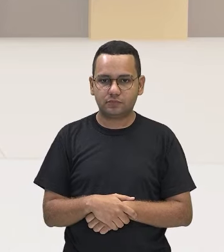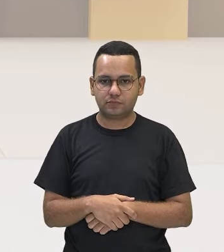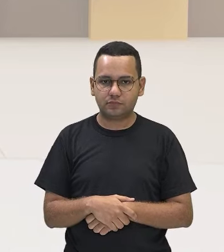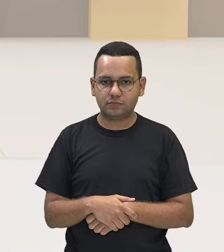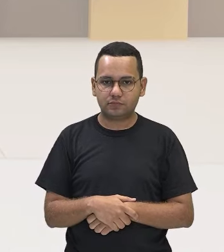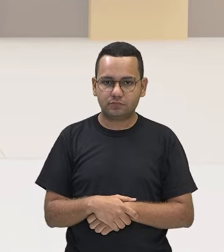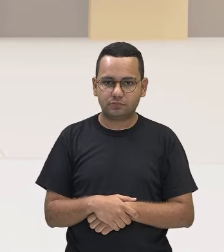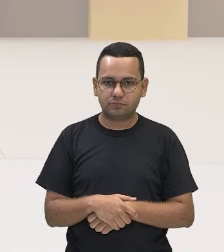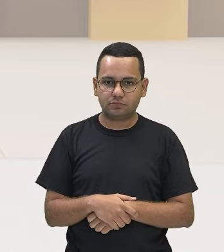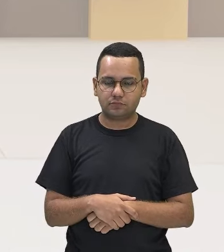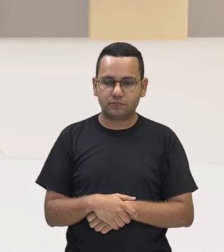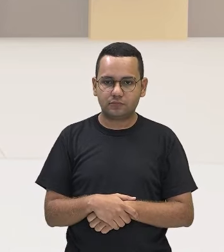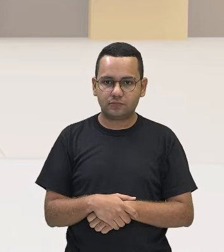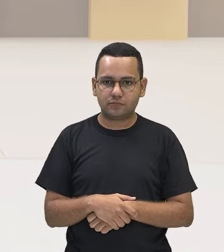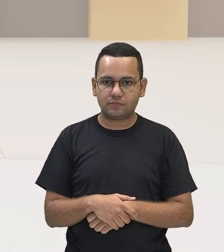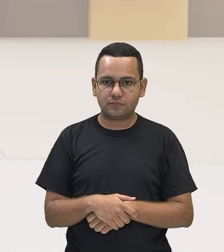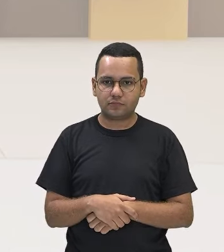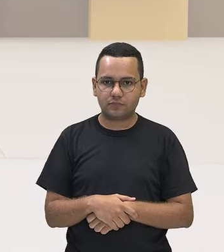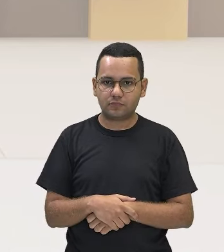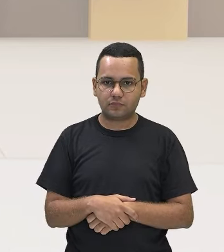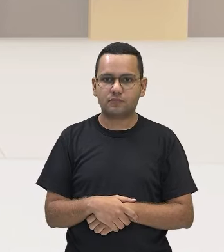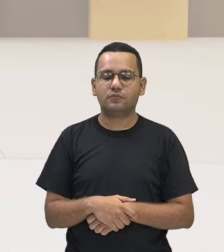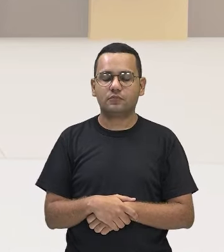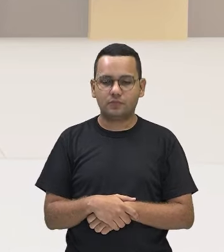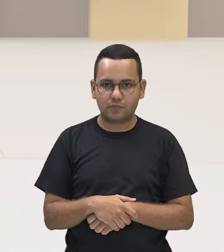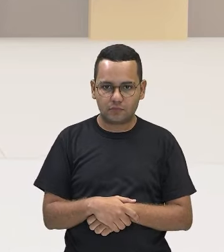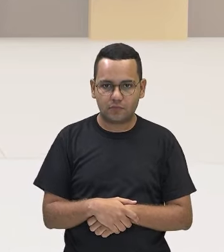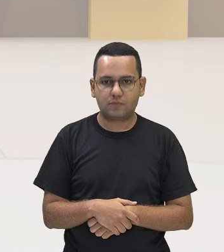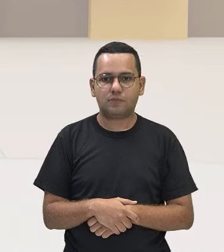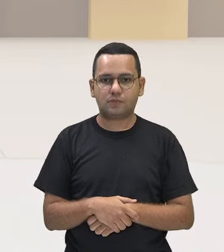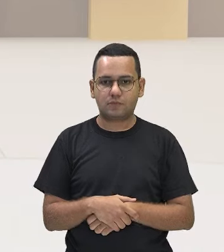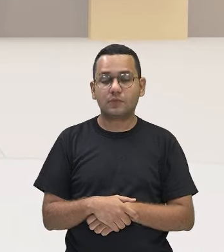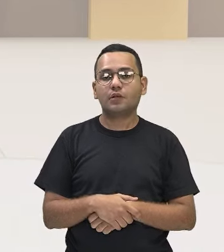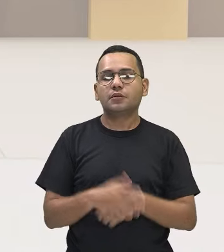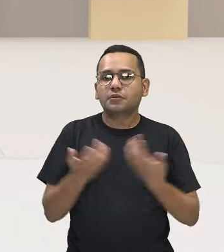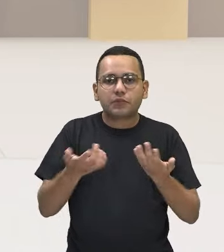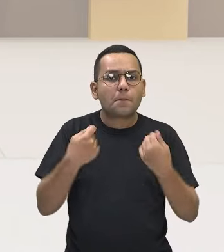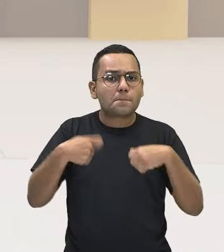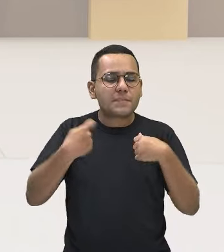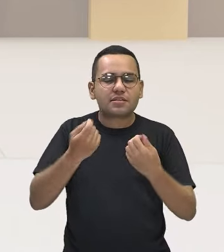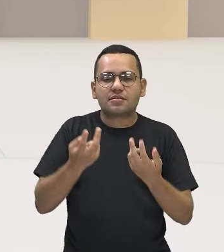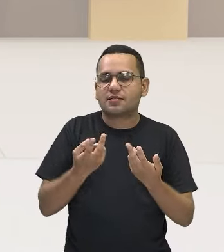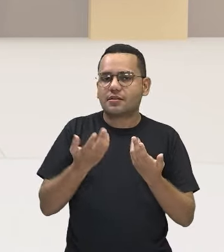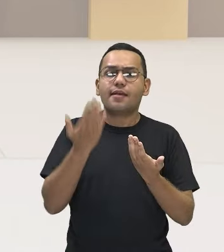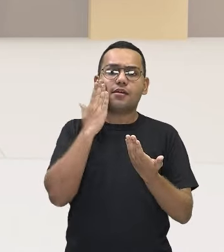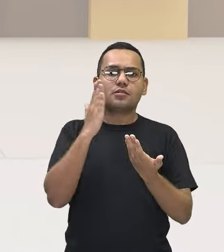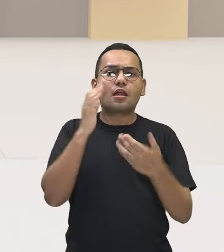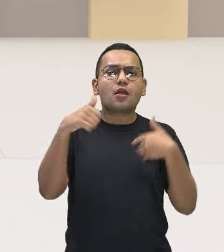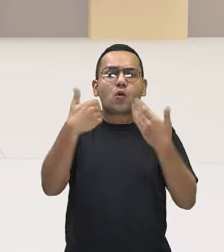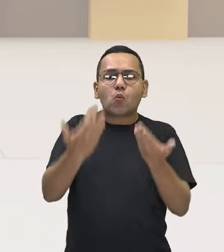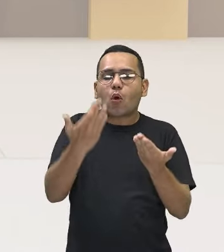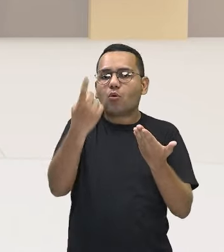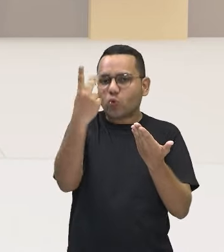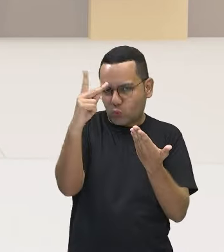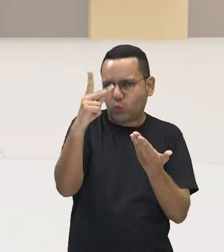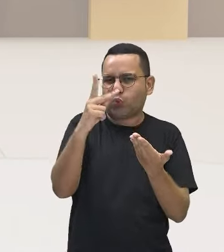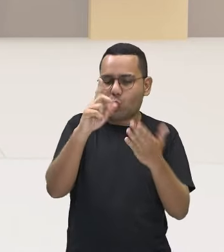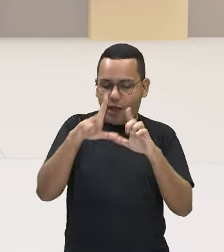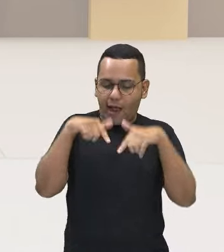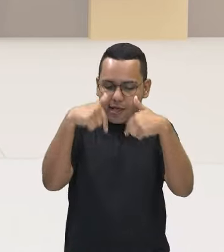né, sua paixão, principalmente, gente, tem que ter paixão por aquilo que você vai fazer, né? E especialidade, né? Pense no tipo de